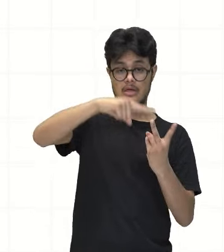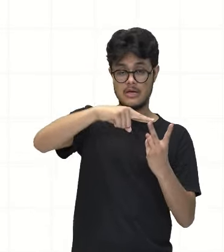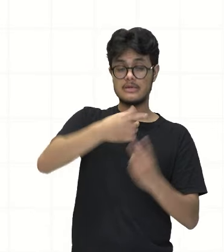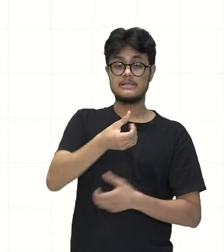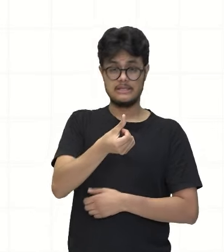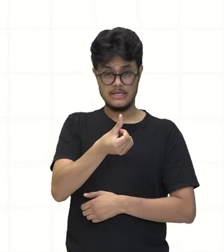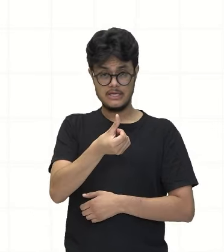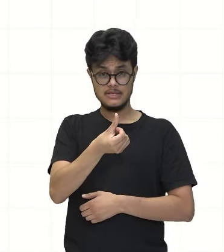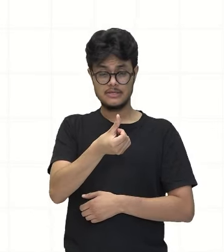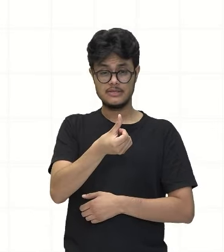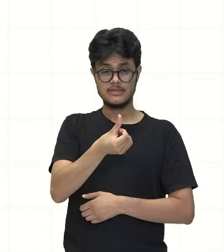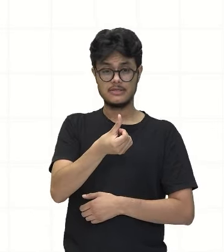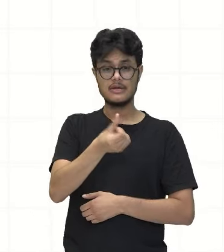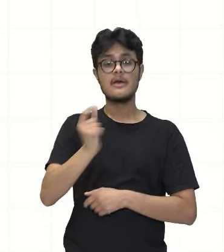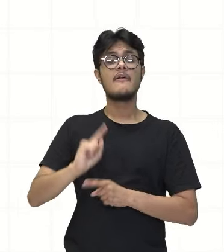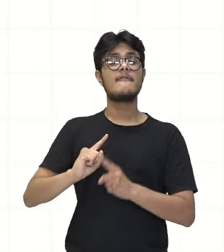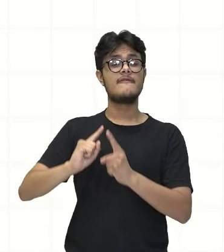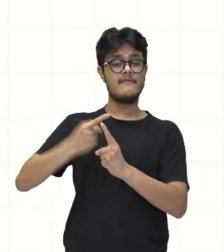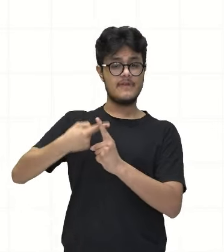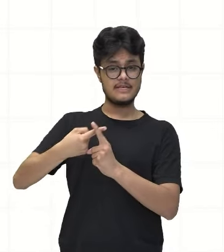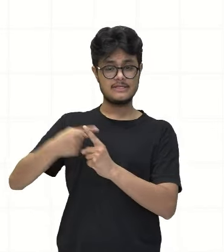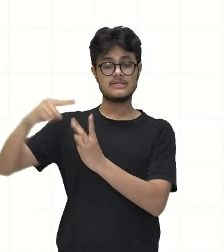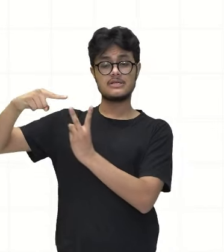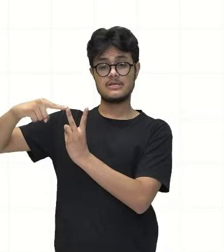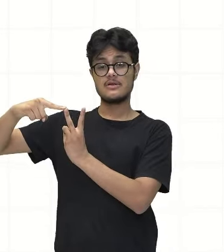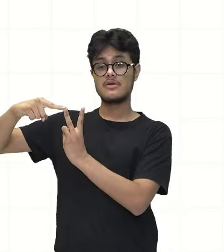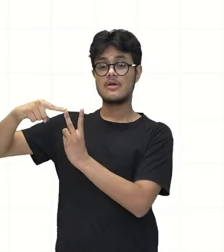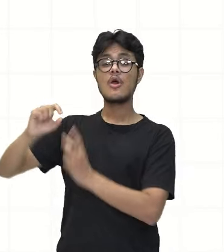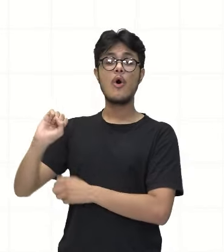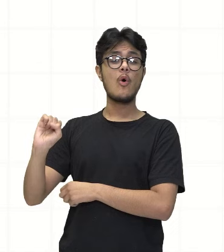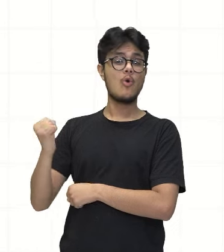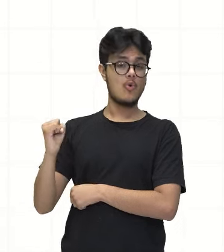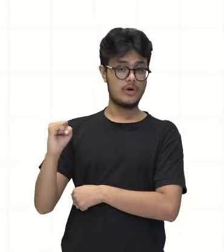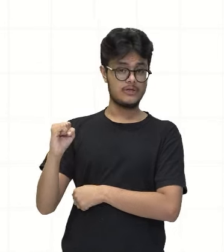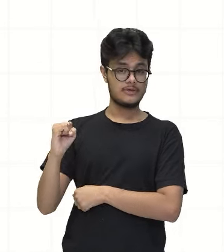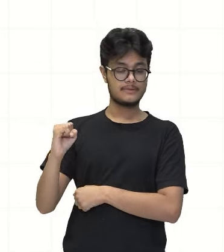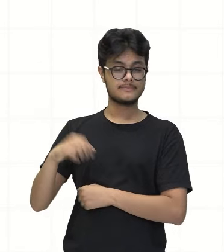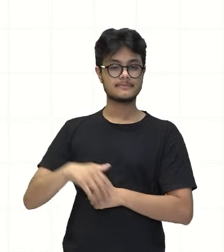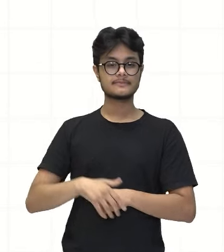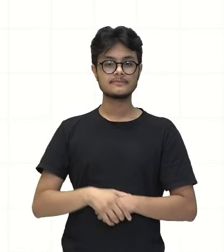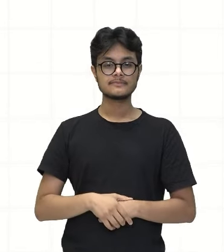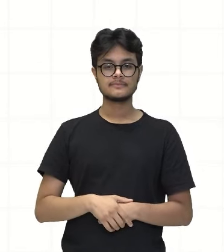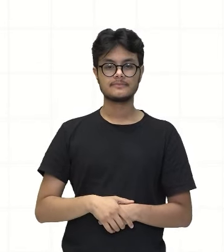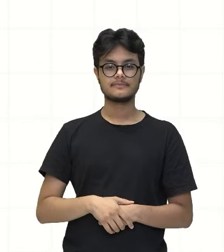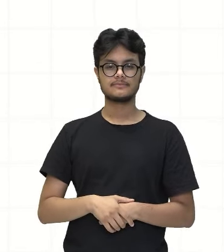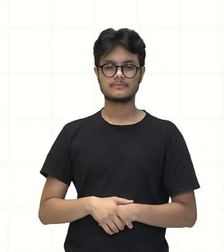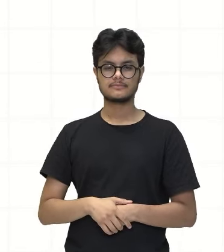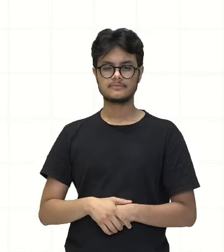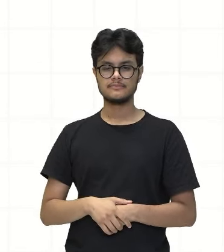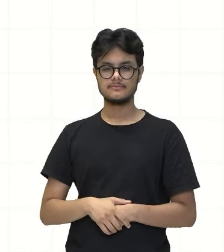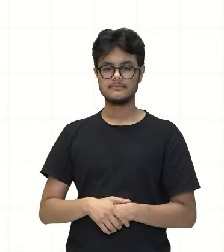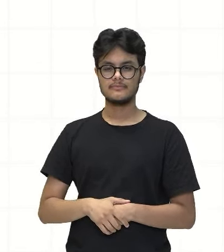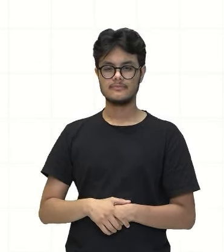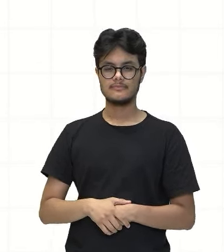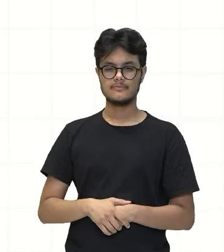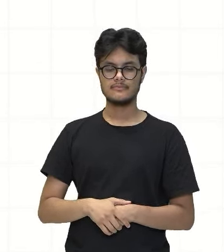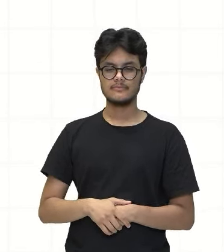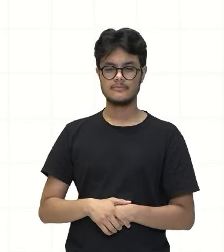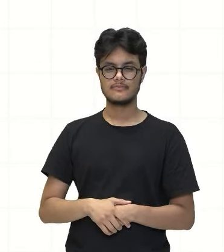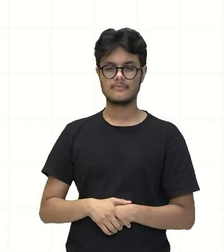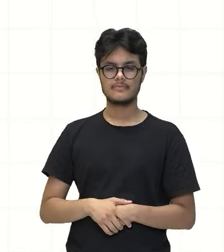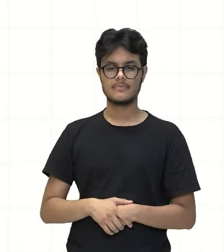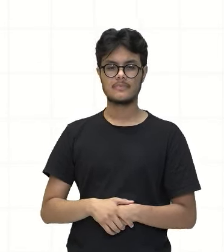que é a raiz quadrada de 36, vezes 8, que é a raiz quadrada de 64. 6 vezes